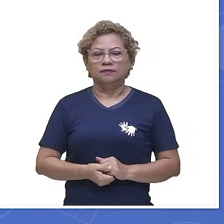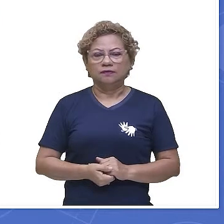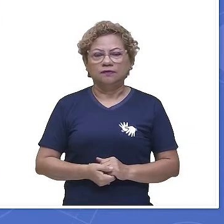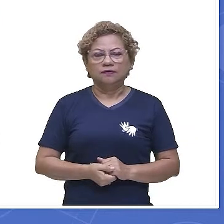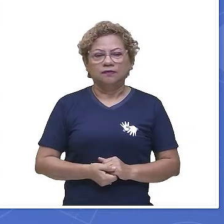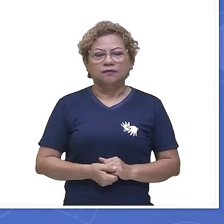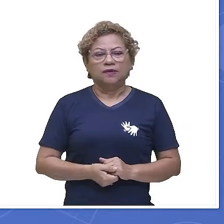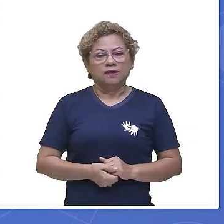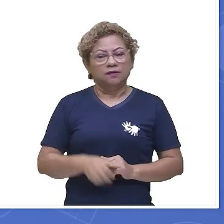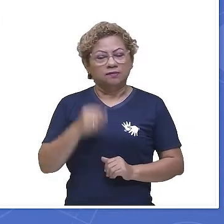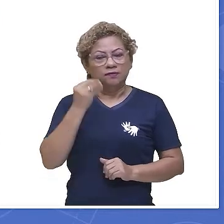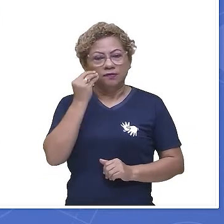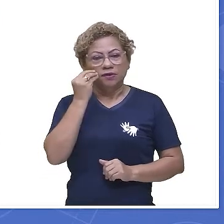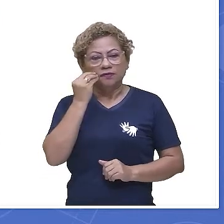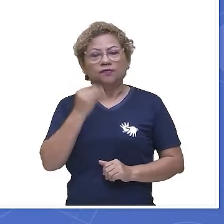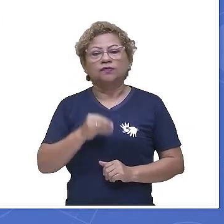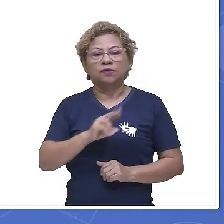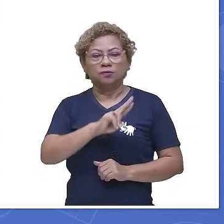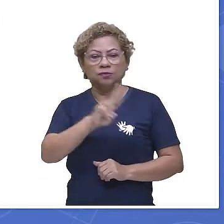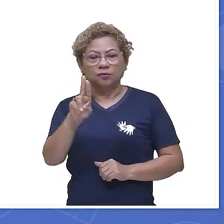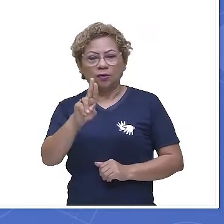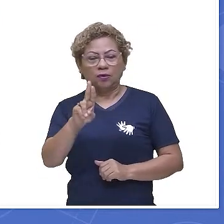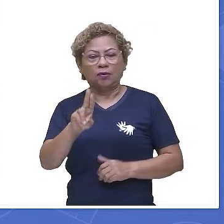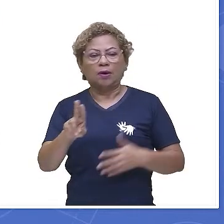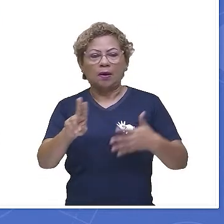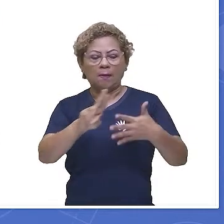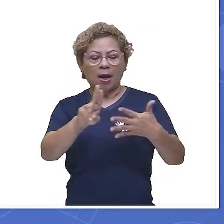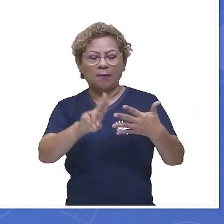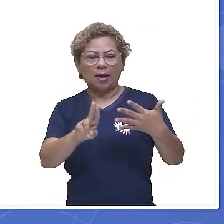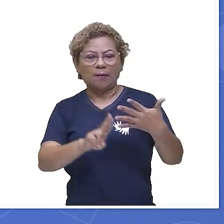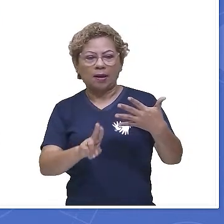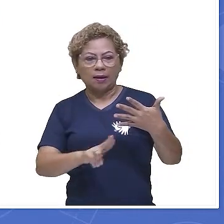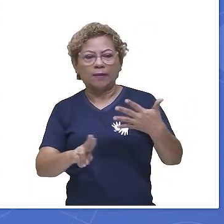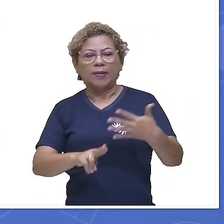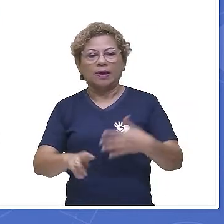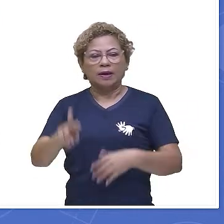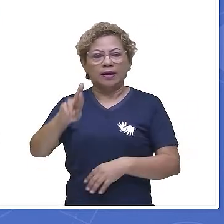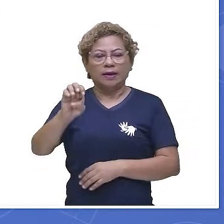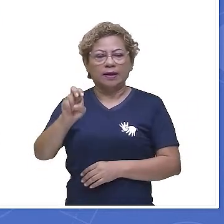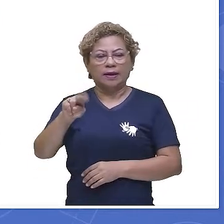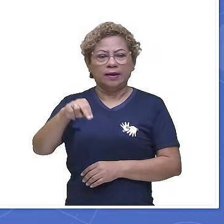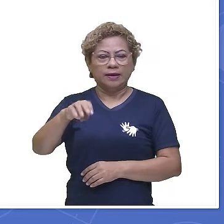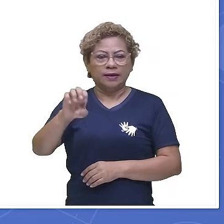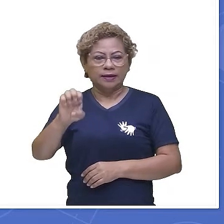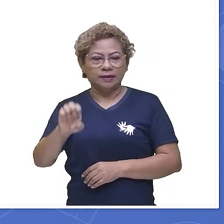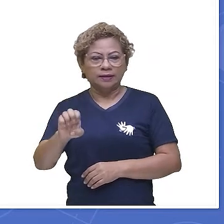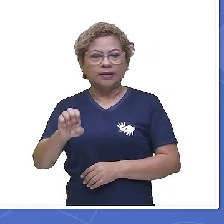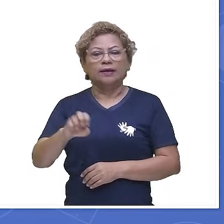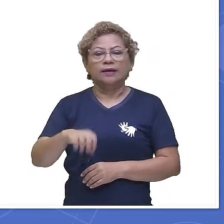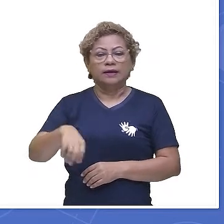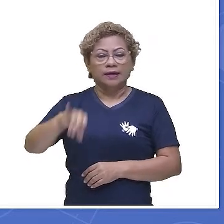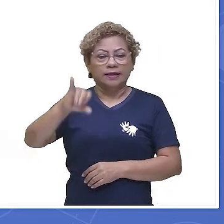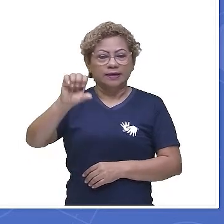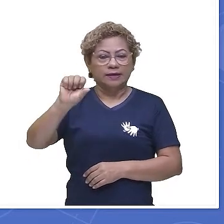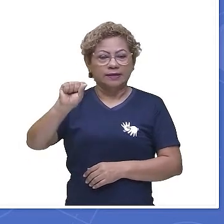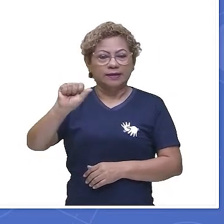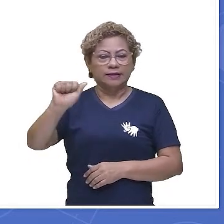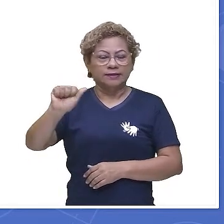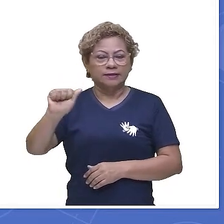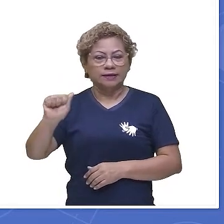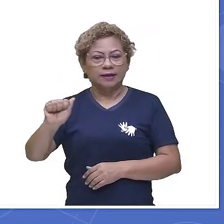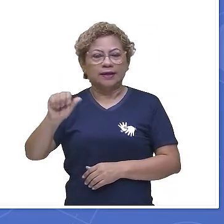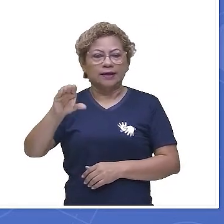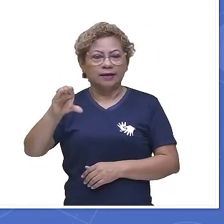Galileu Galilei, né, precursor de Isaac Newton, Johannes Kepler, Christian Huygens. Todos esses nomes